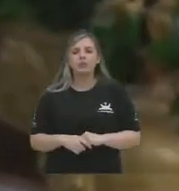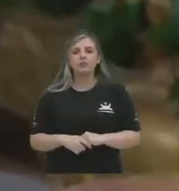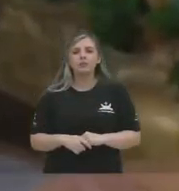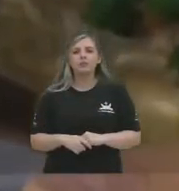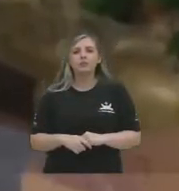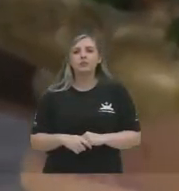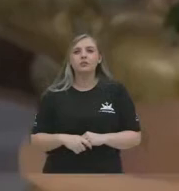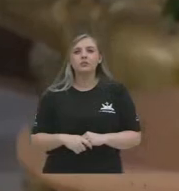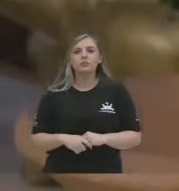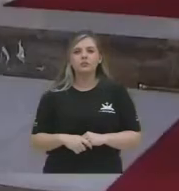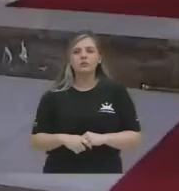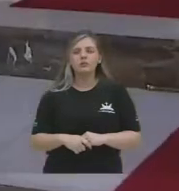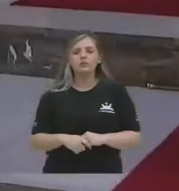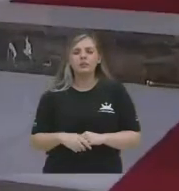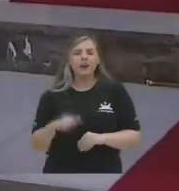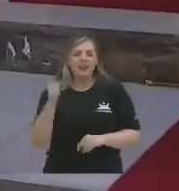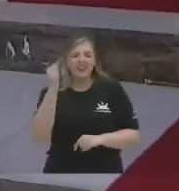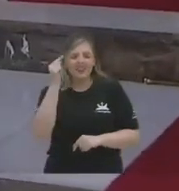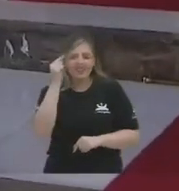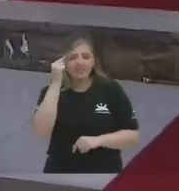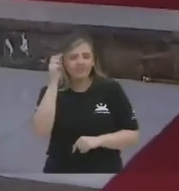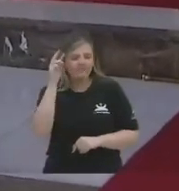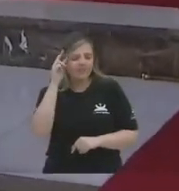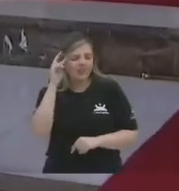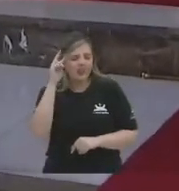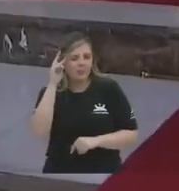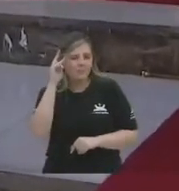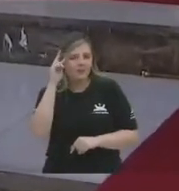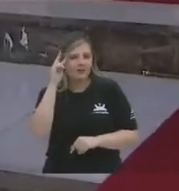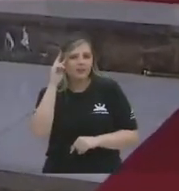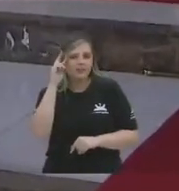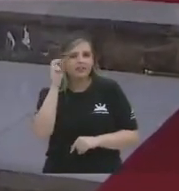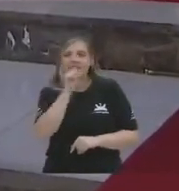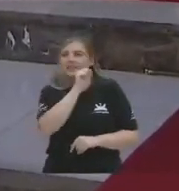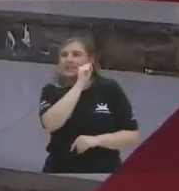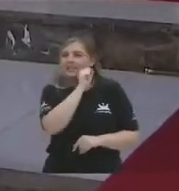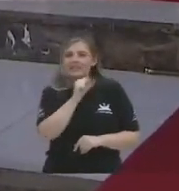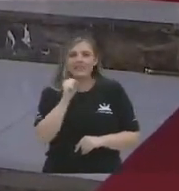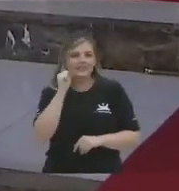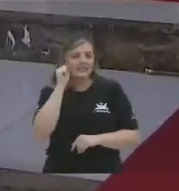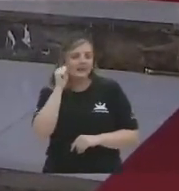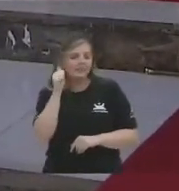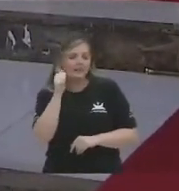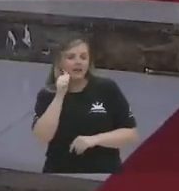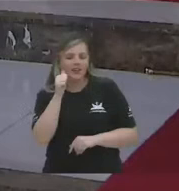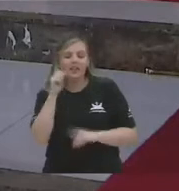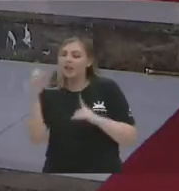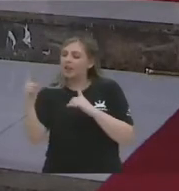com a samaritana que se encontra com Jesus, e você que está aqui também.